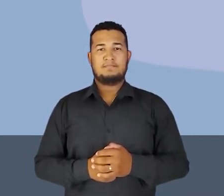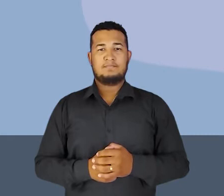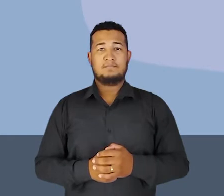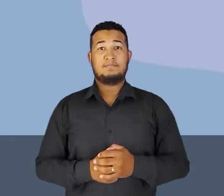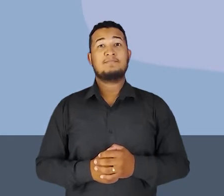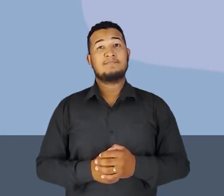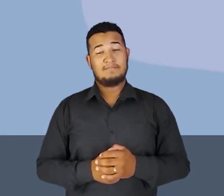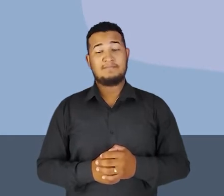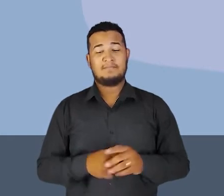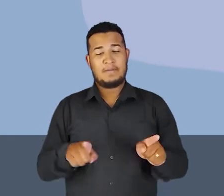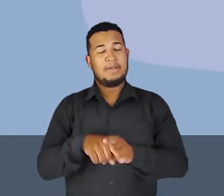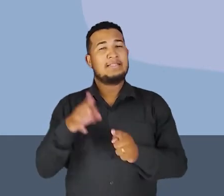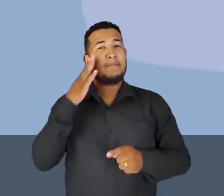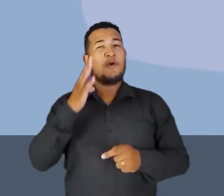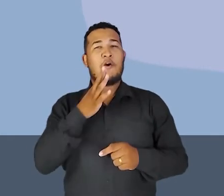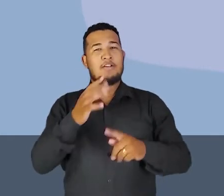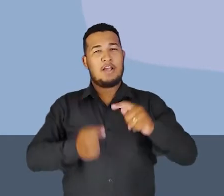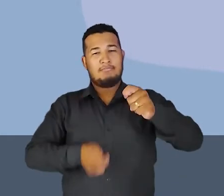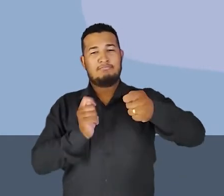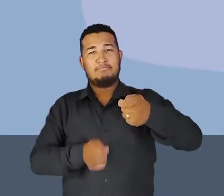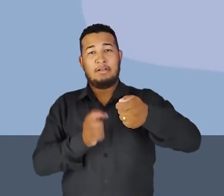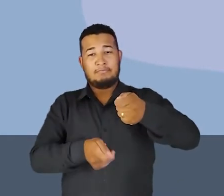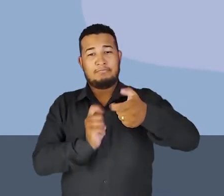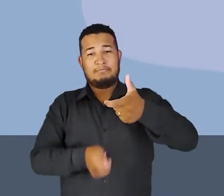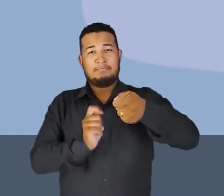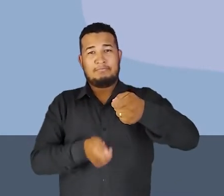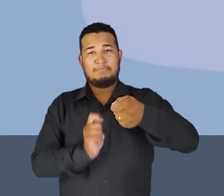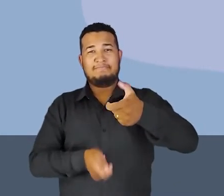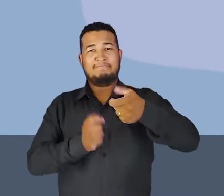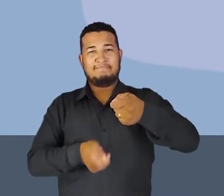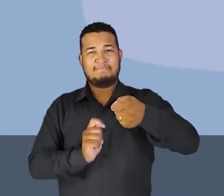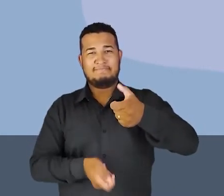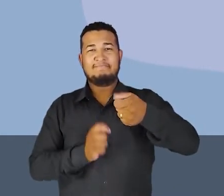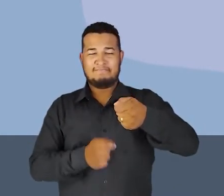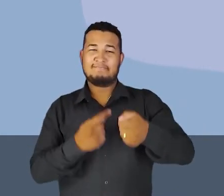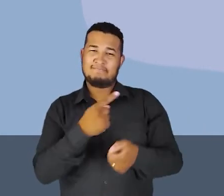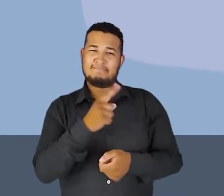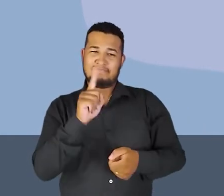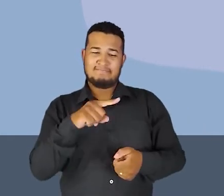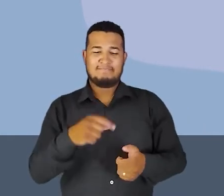E o nosso triângulo. Isso é mestrinho tocando, eu quero ver.